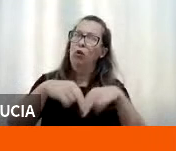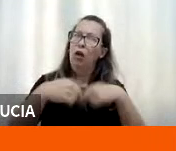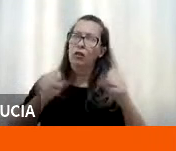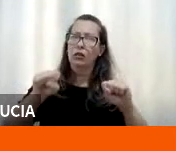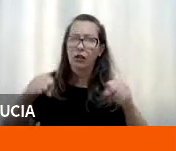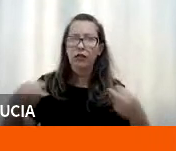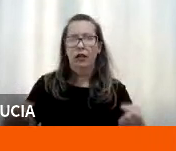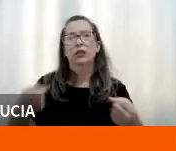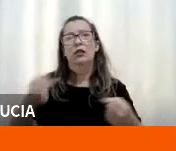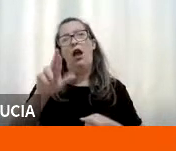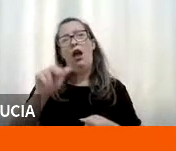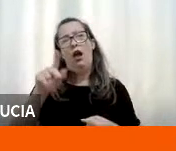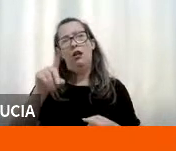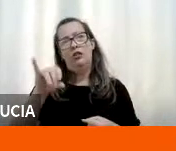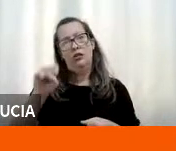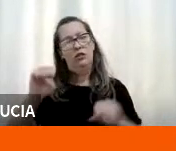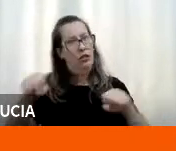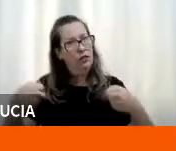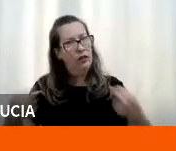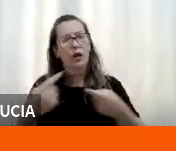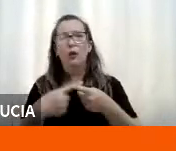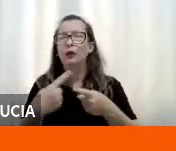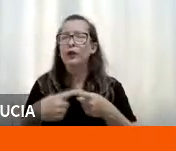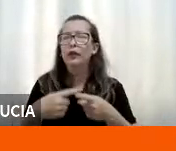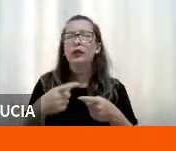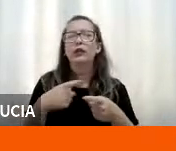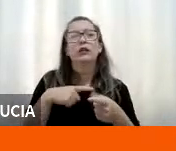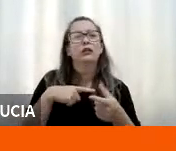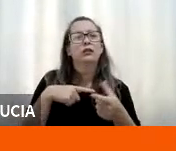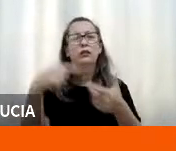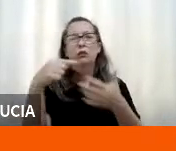as questões incompletas, não alcançadas,